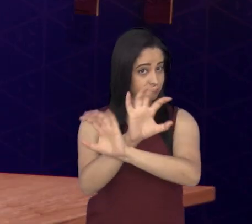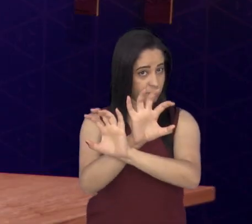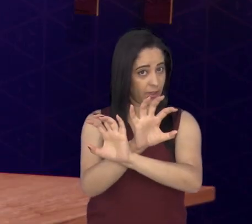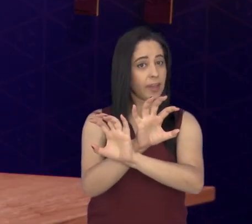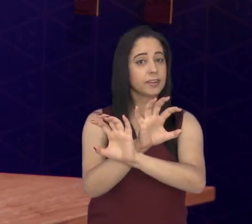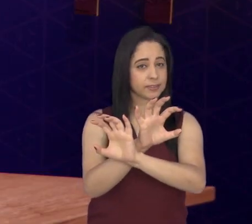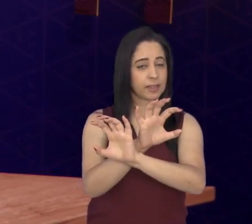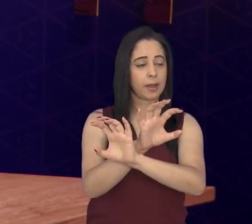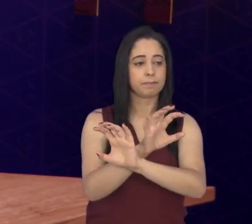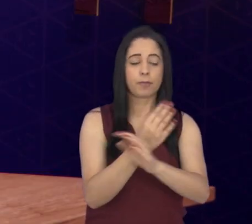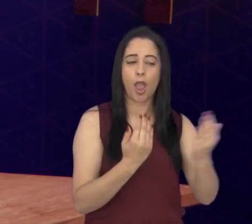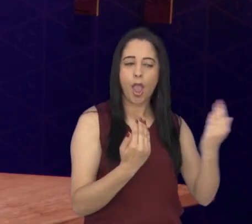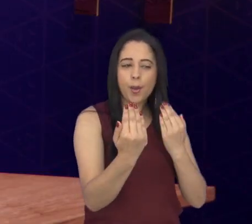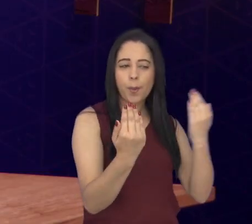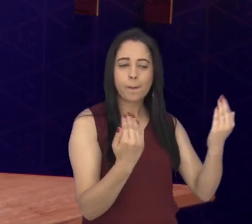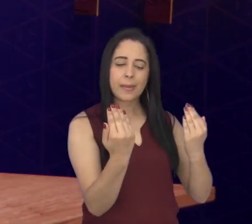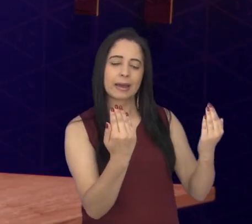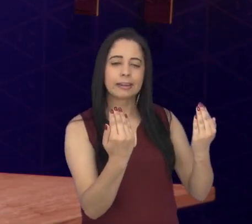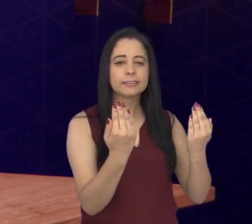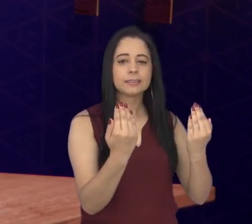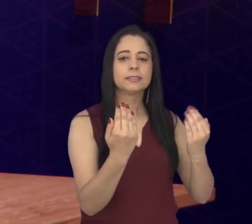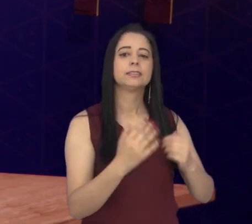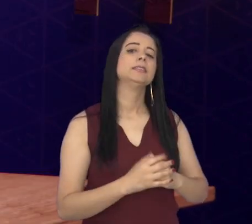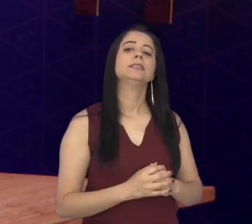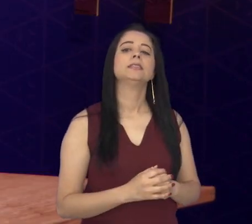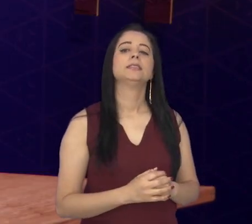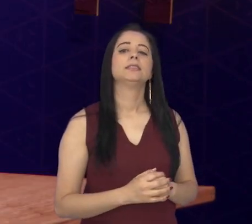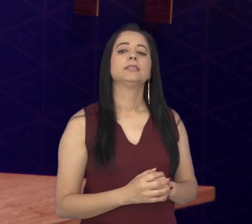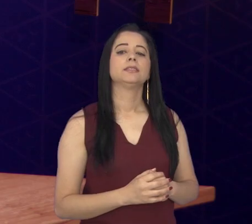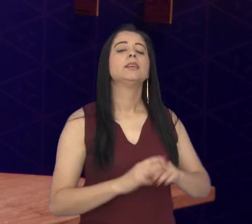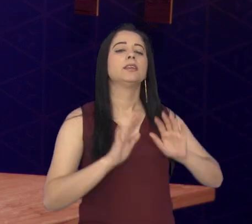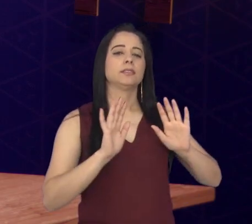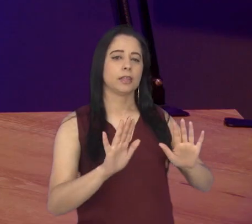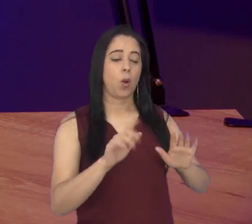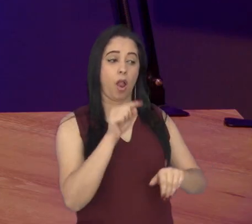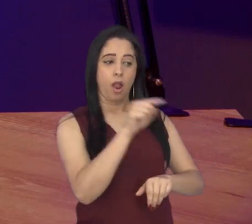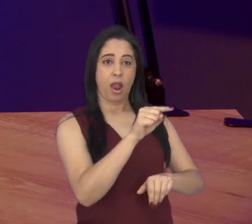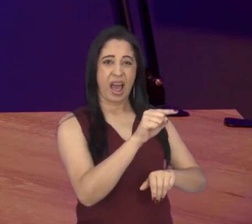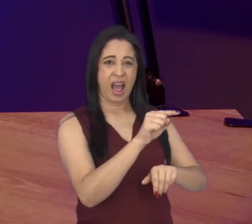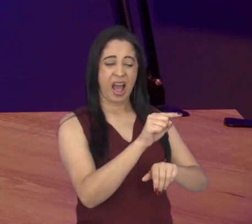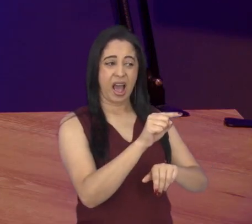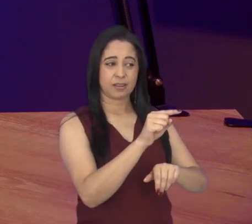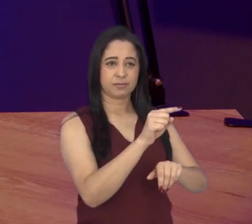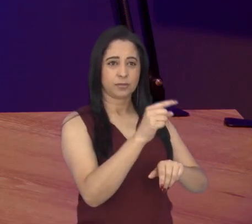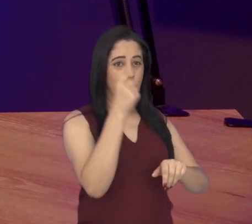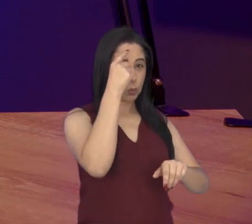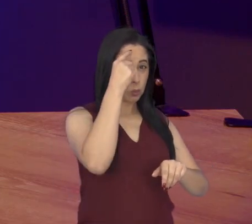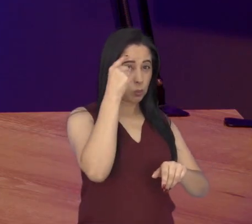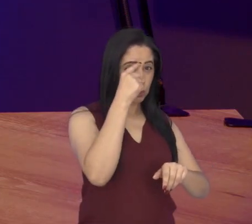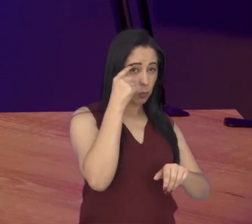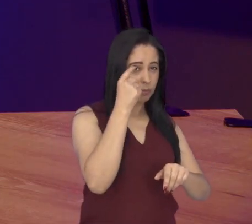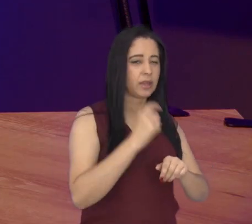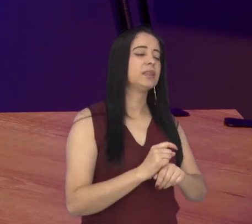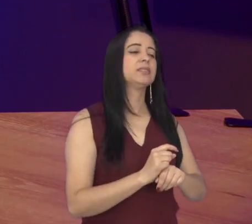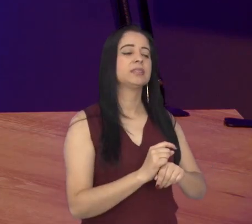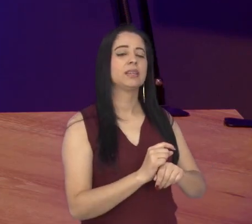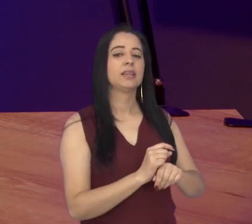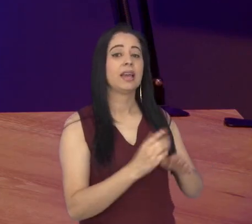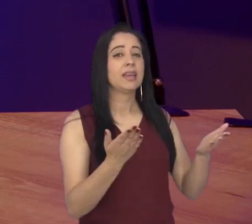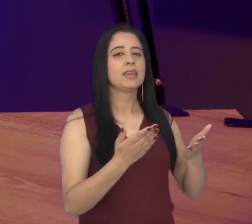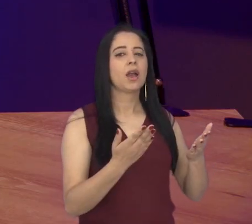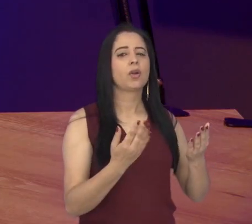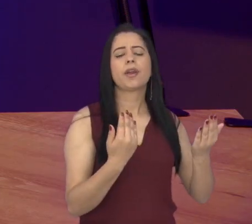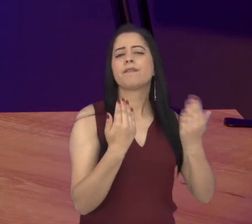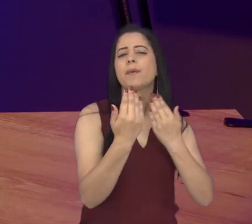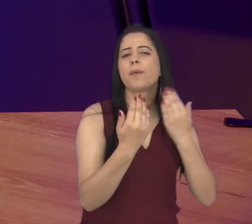Harry Potter e que é, né, a atual ministra da magia, o maior cargo que pode existir, né, dentro do mundo bruxo, do universo do Harry